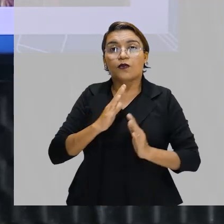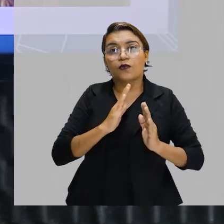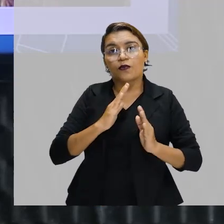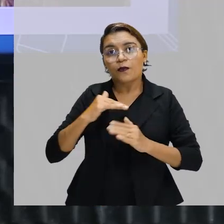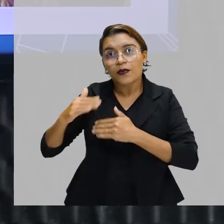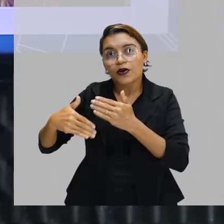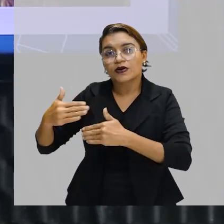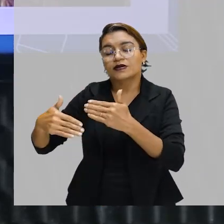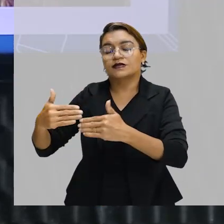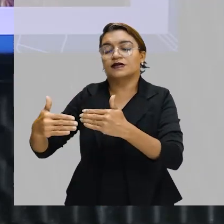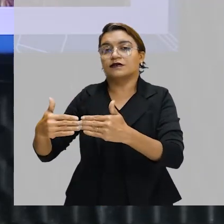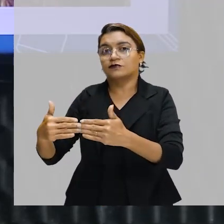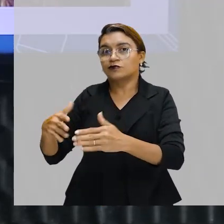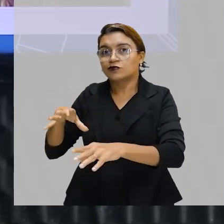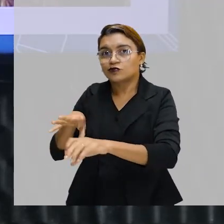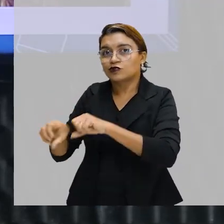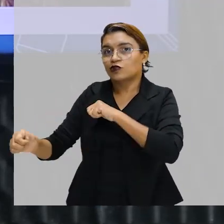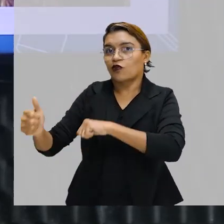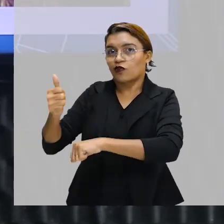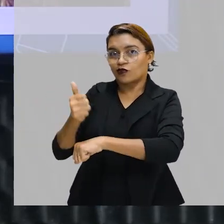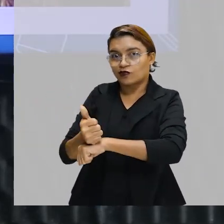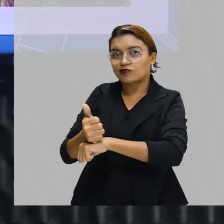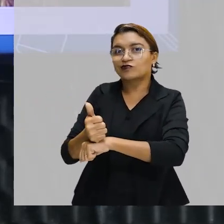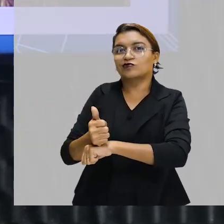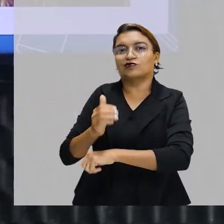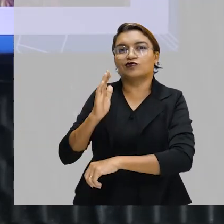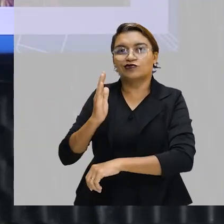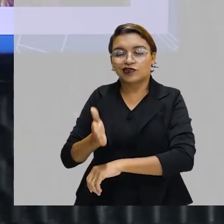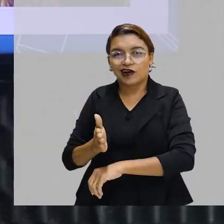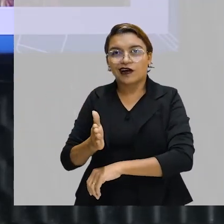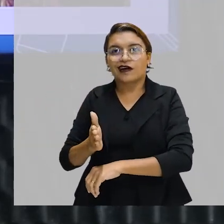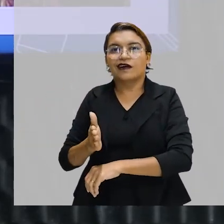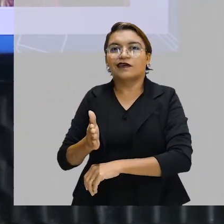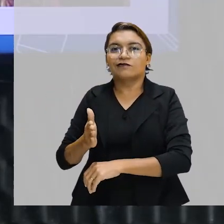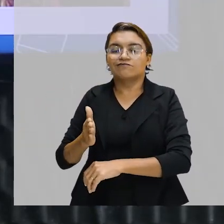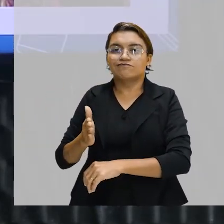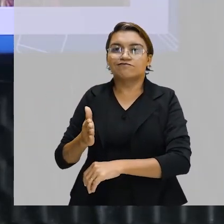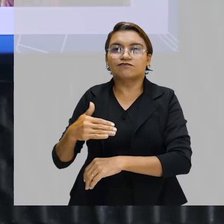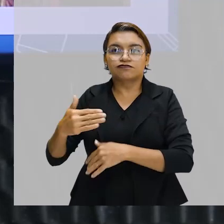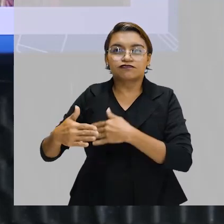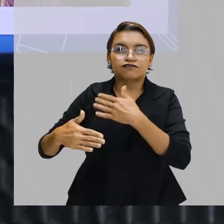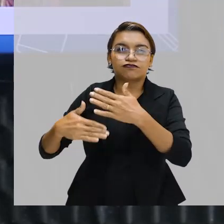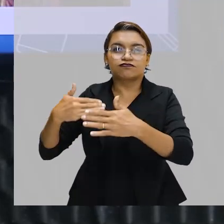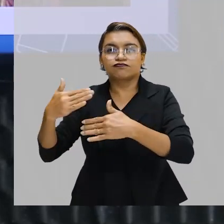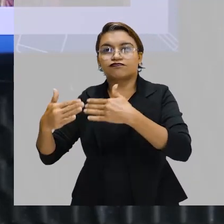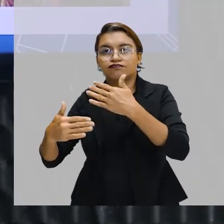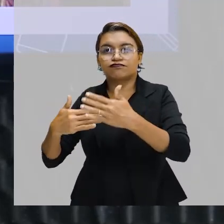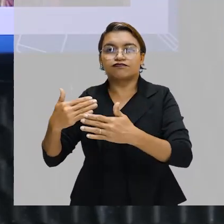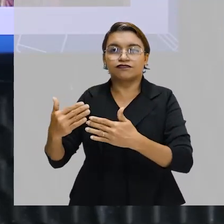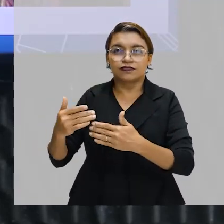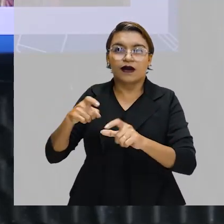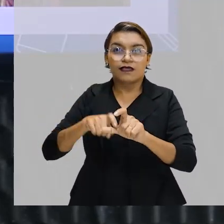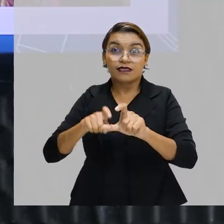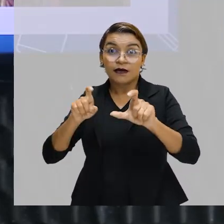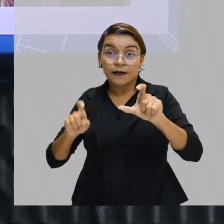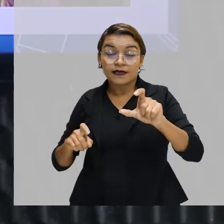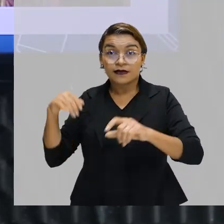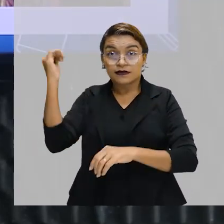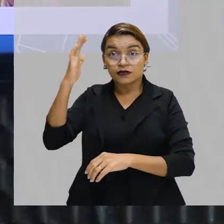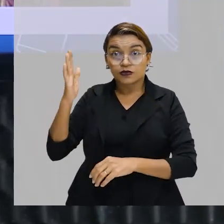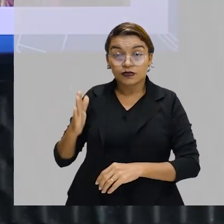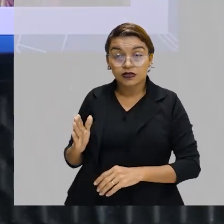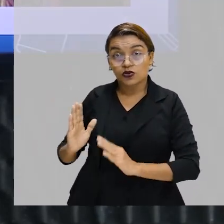colonização, já se caminhava para a independência do Brasil. Então, o romantismo é um movimento